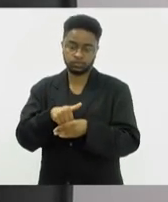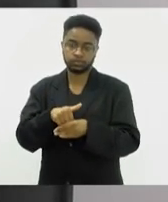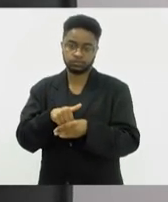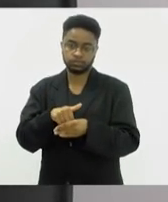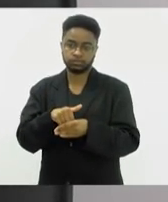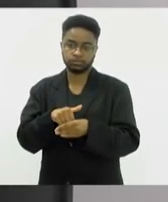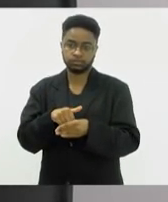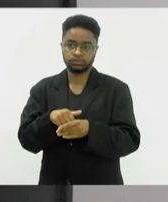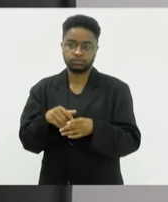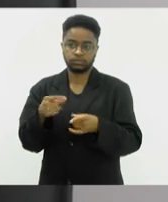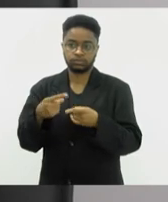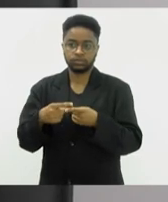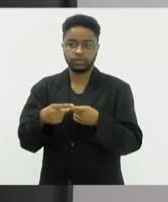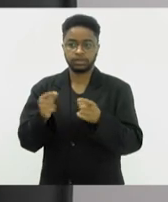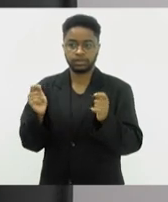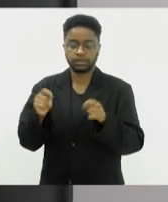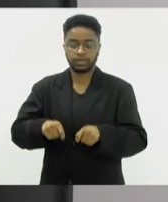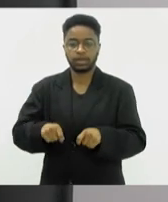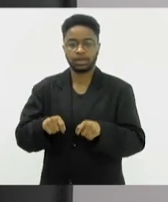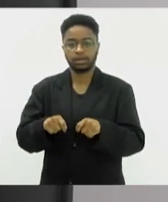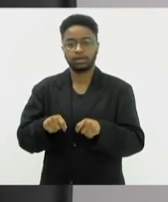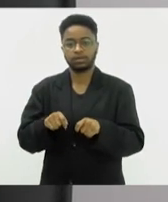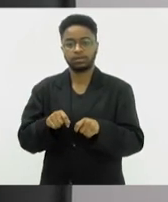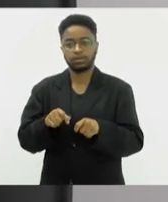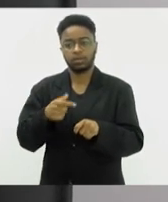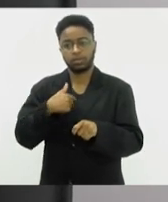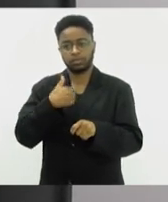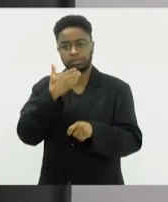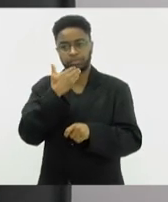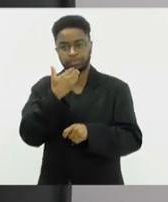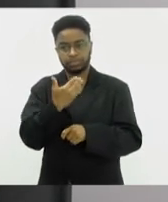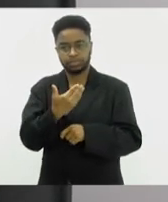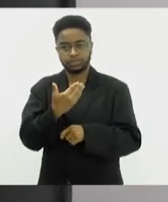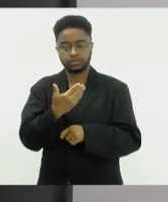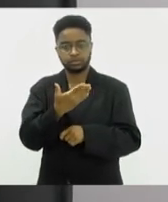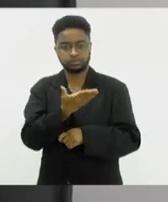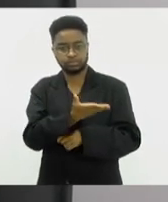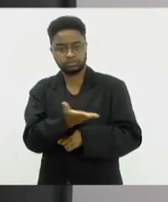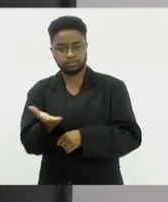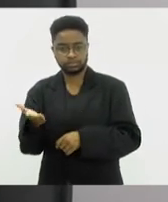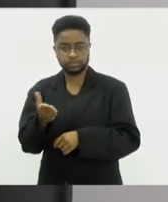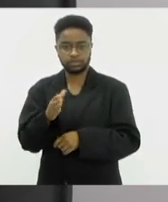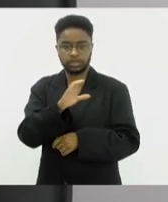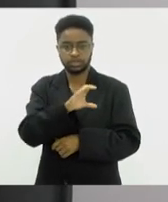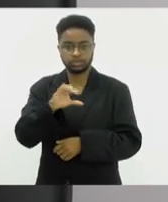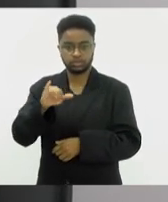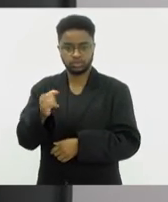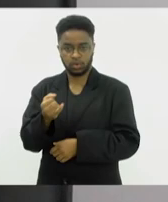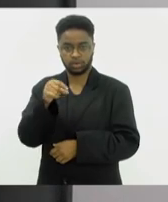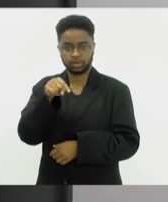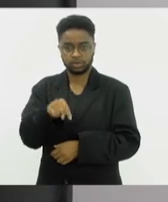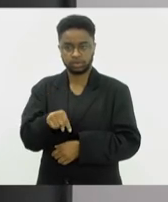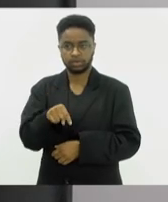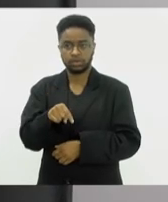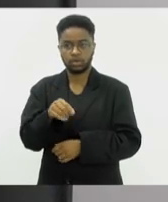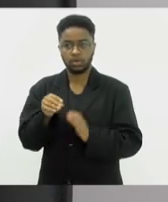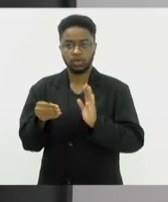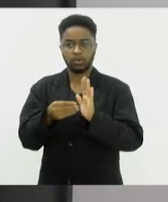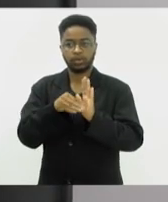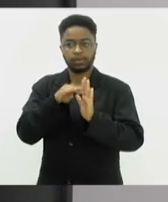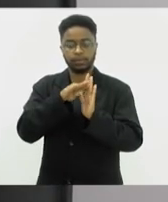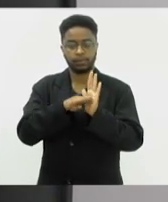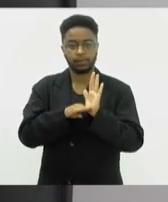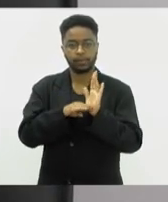só para que a gente possa, e eu pedi aí a mesa da CCJ, possa pautar esse